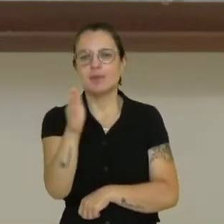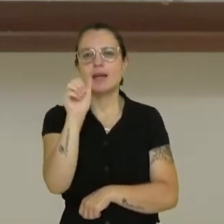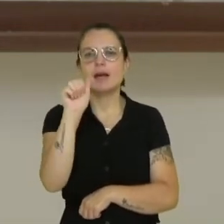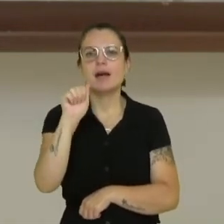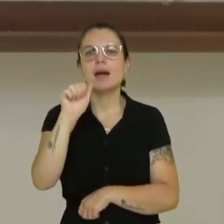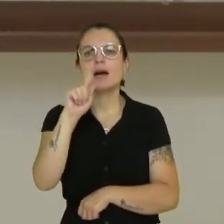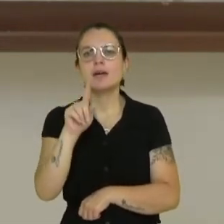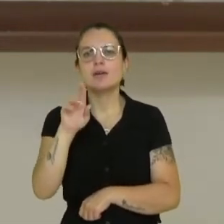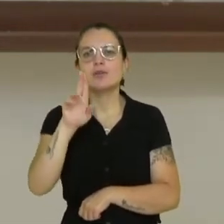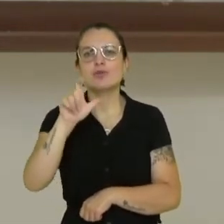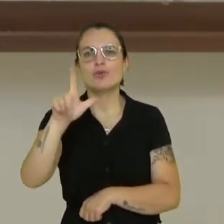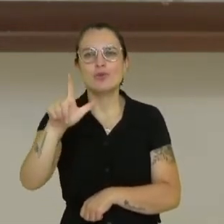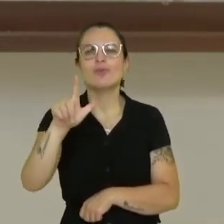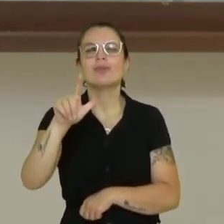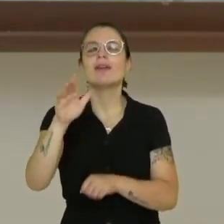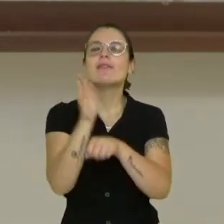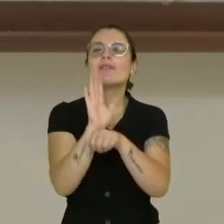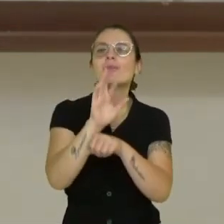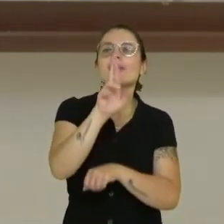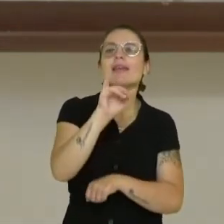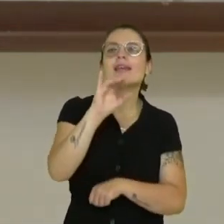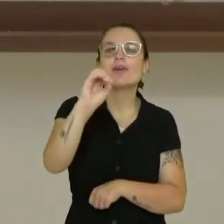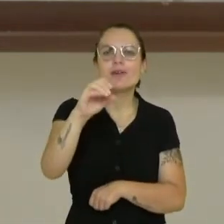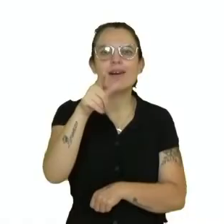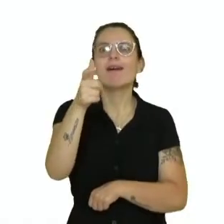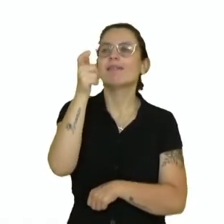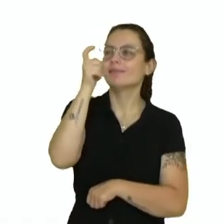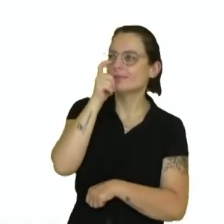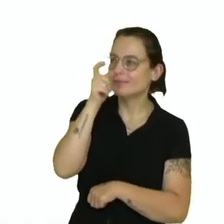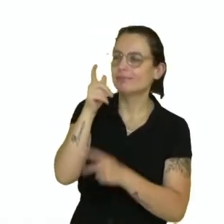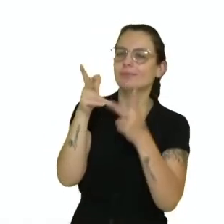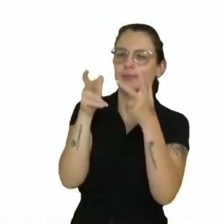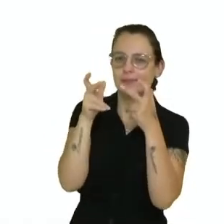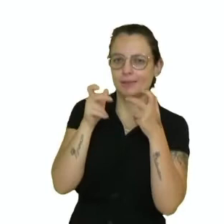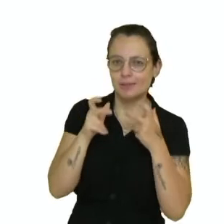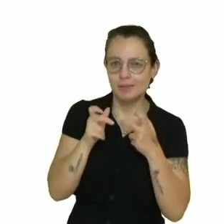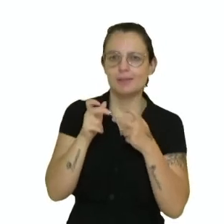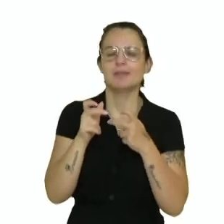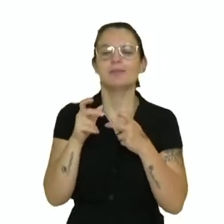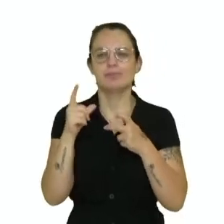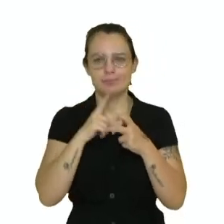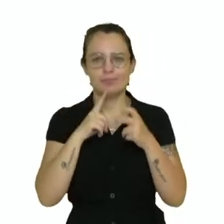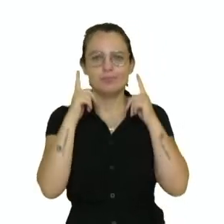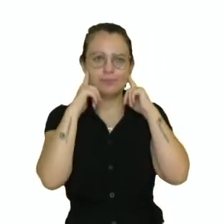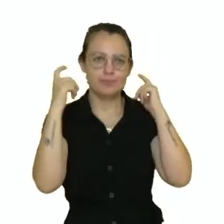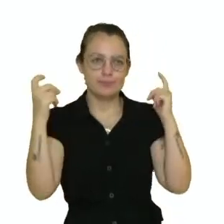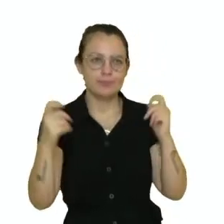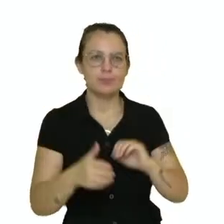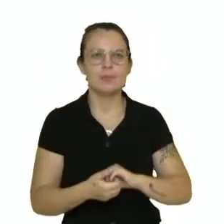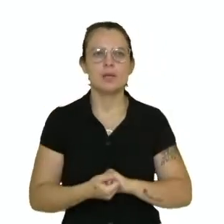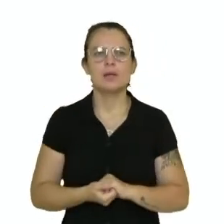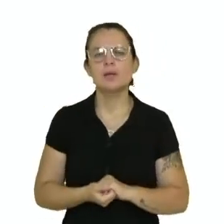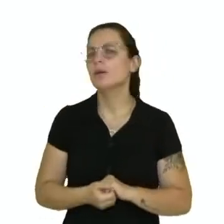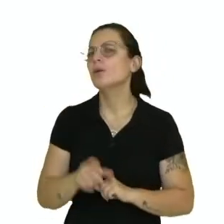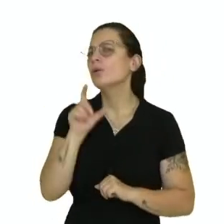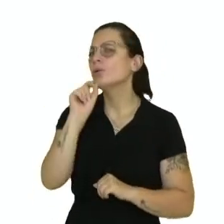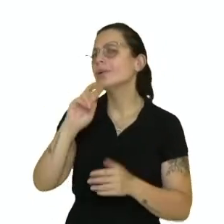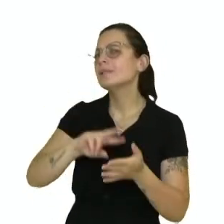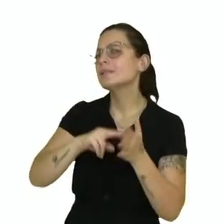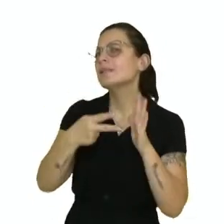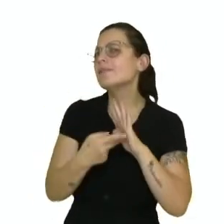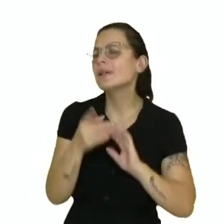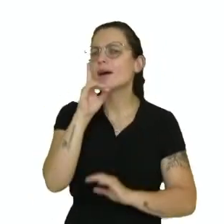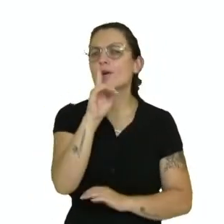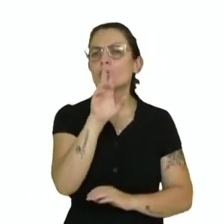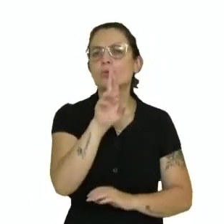boa opção de fim de semana para você se deleitar com o cinema. O que seria duração dentro da história da música?